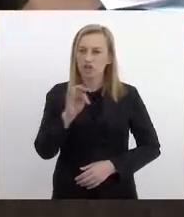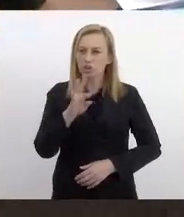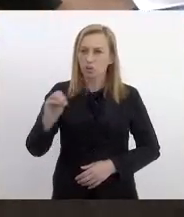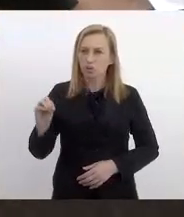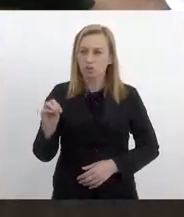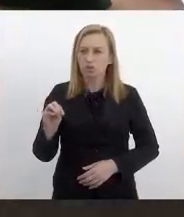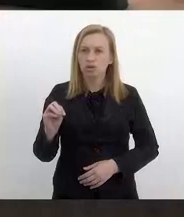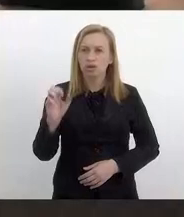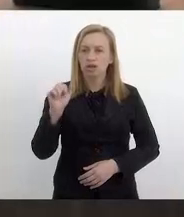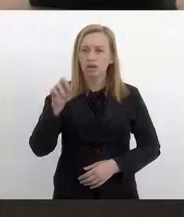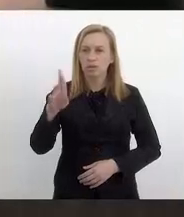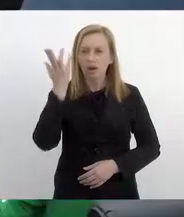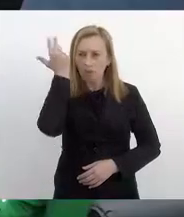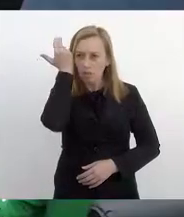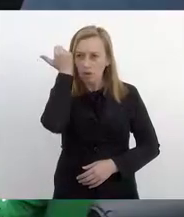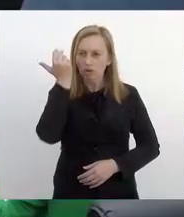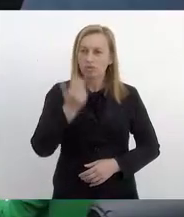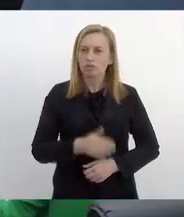Eliomar